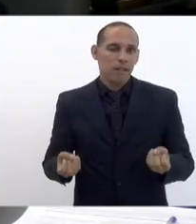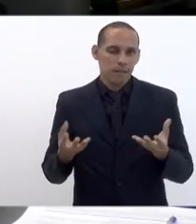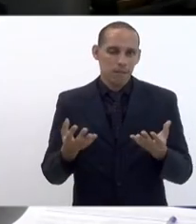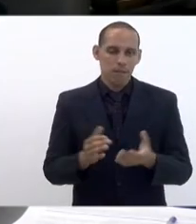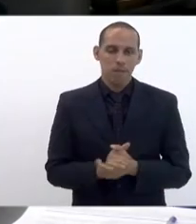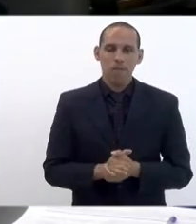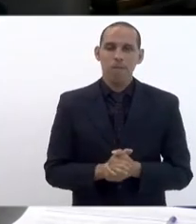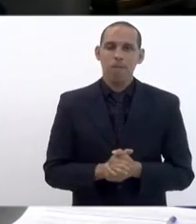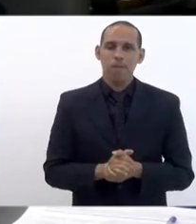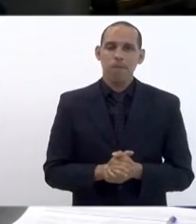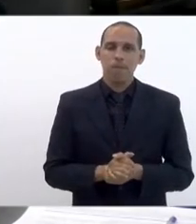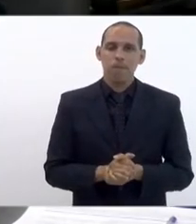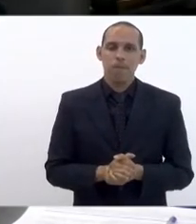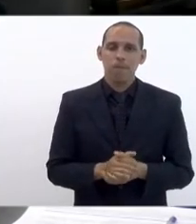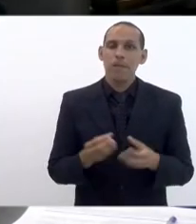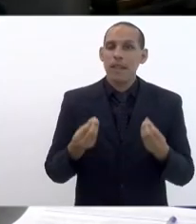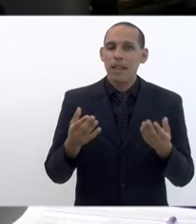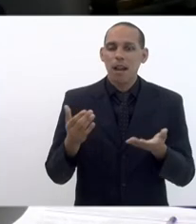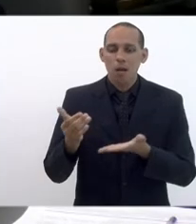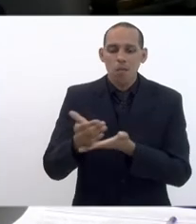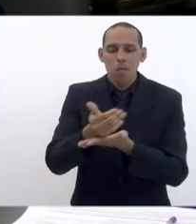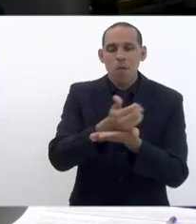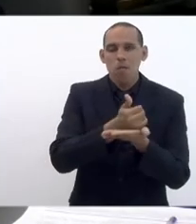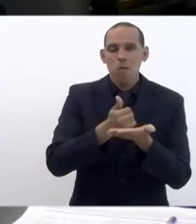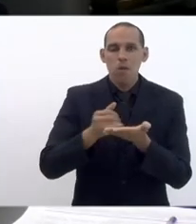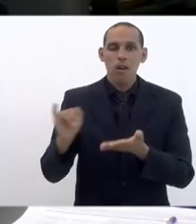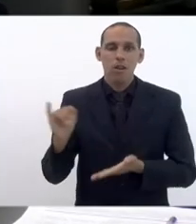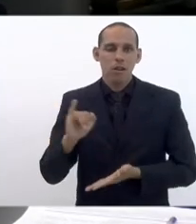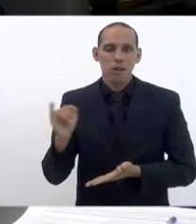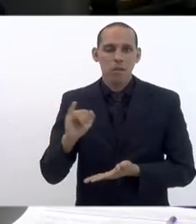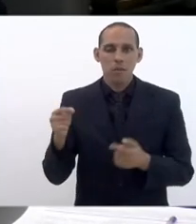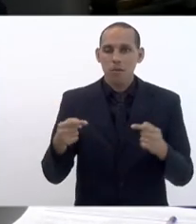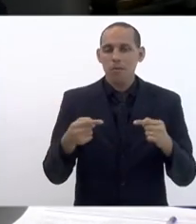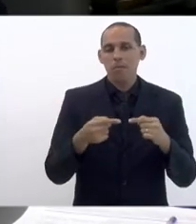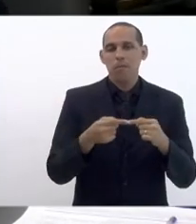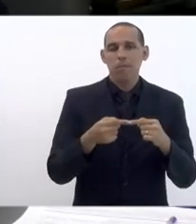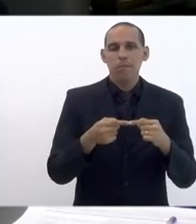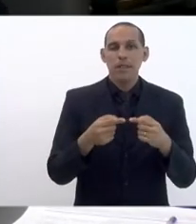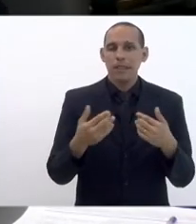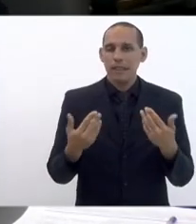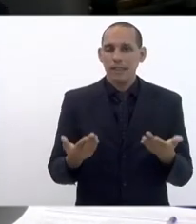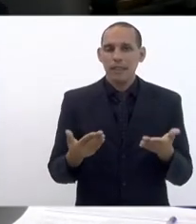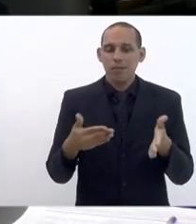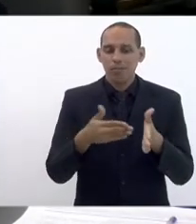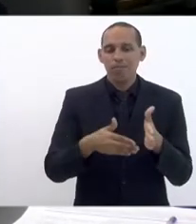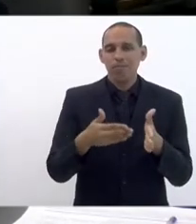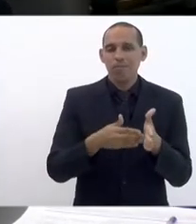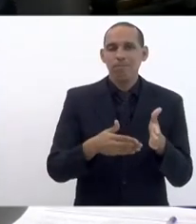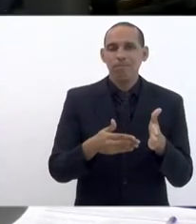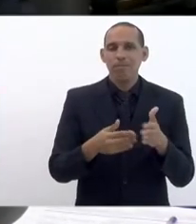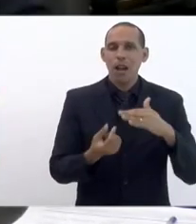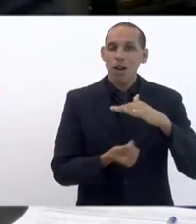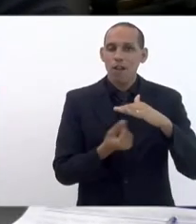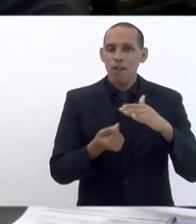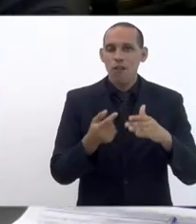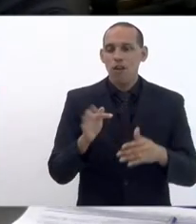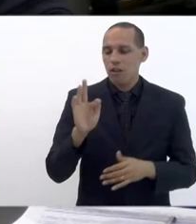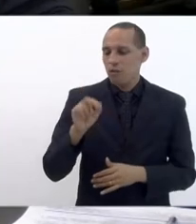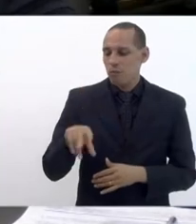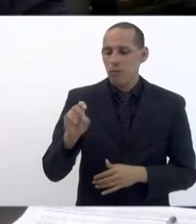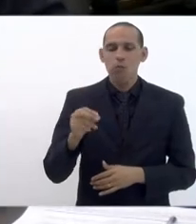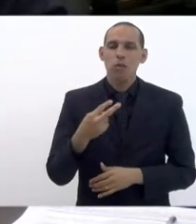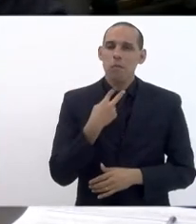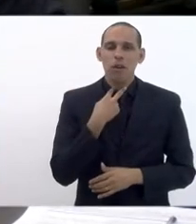ressalvadas a repartição do produto da arrecadação dos impostos que se referem aos artigos tais. Então, ou seja, ele impede que a fonte de custeio seja fundo.